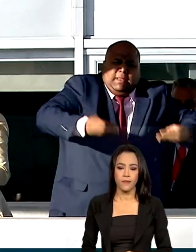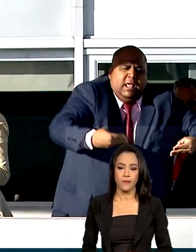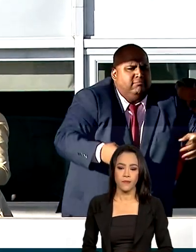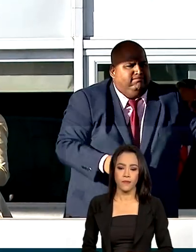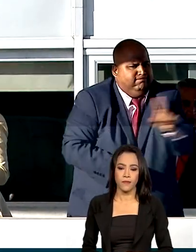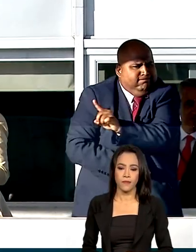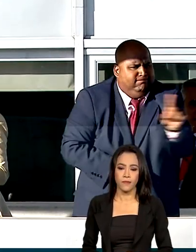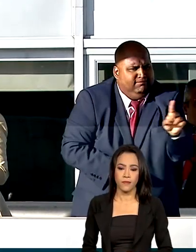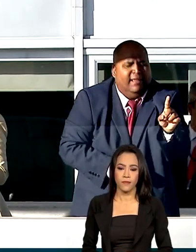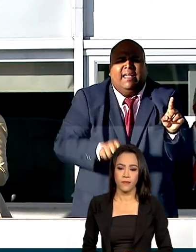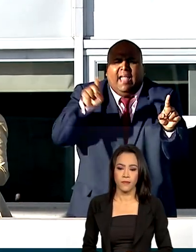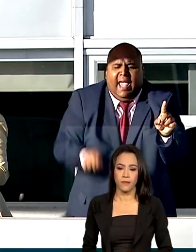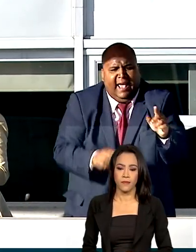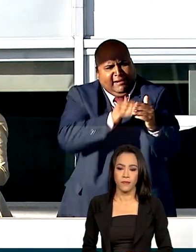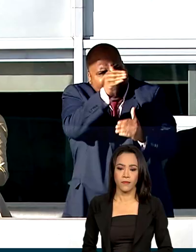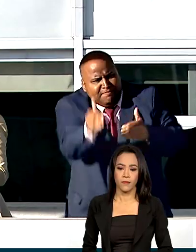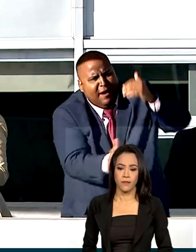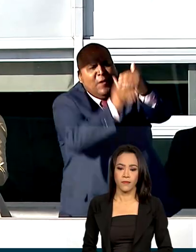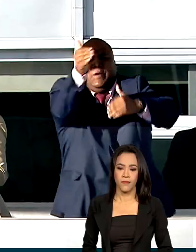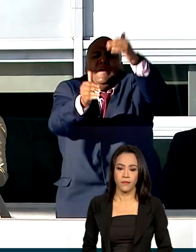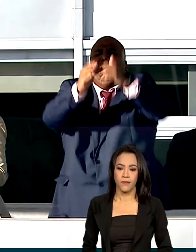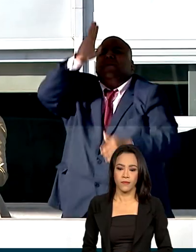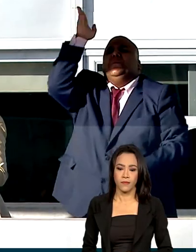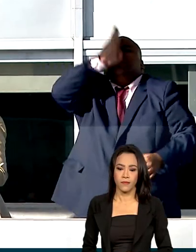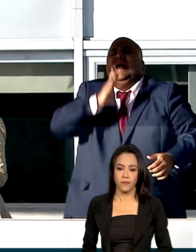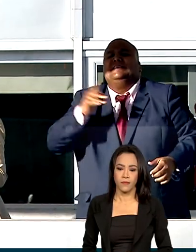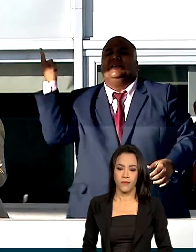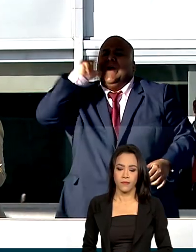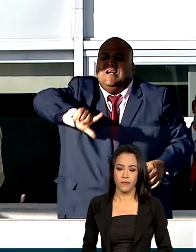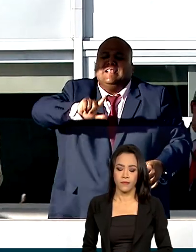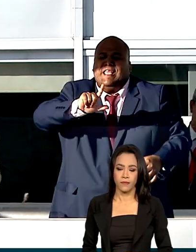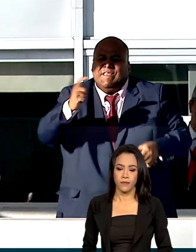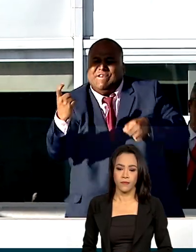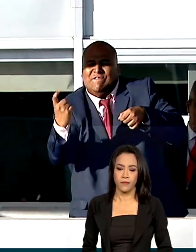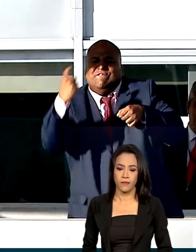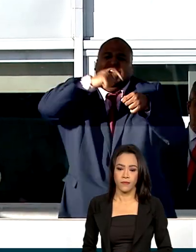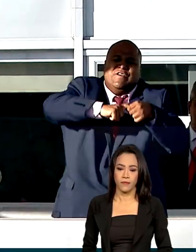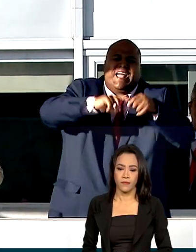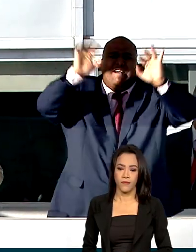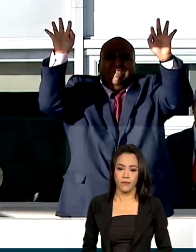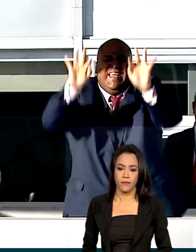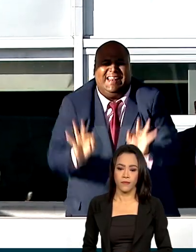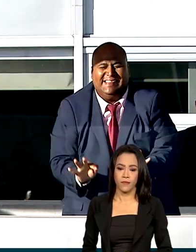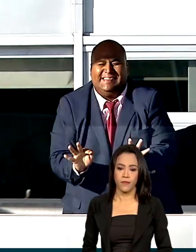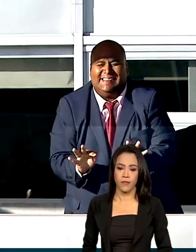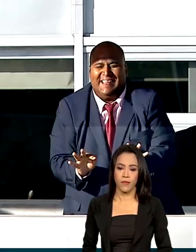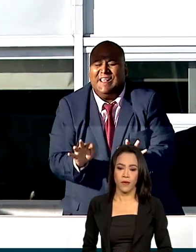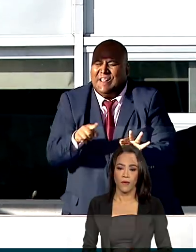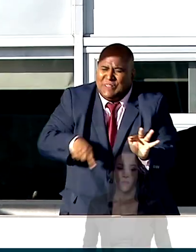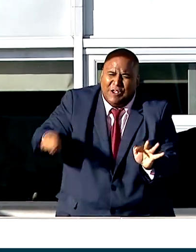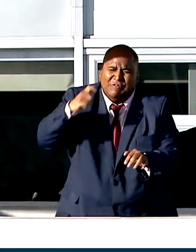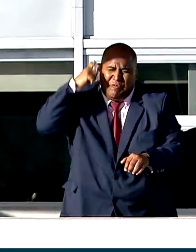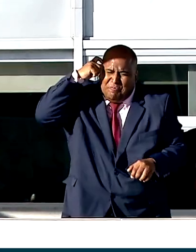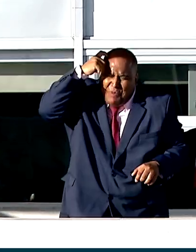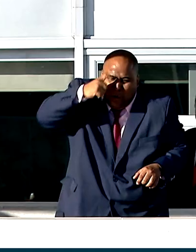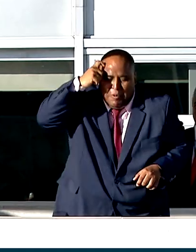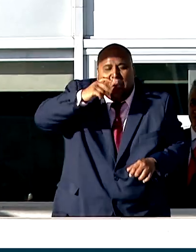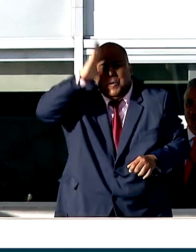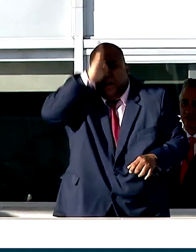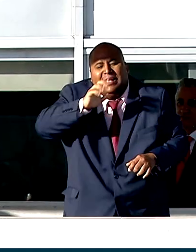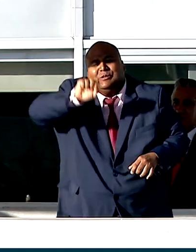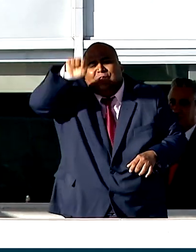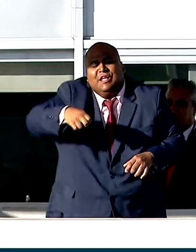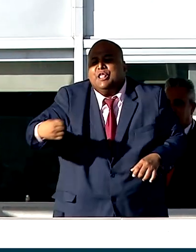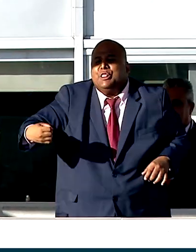de o Brasil olhar para a frente e voltar a sorrir. Vamos virar esta página e escrever em conjunto um